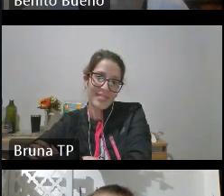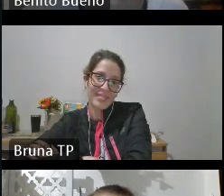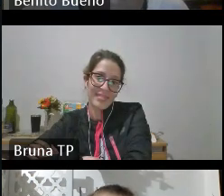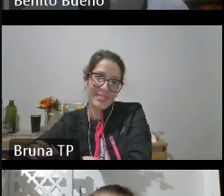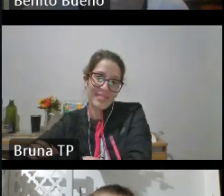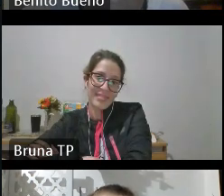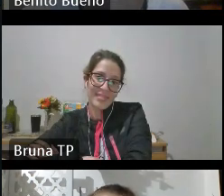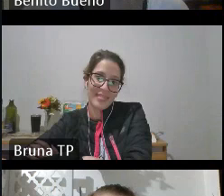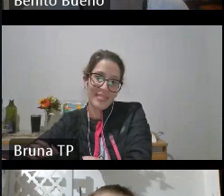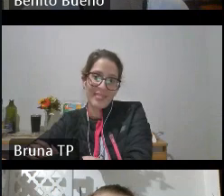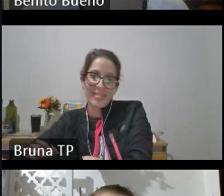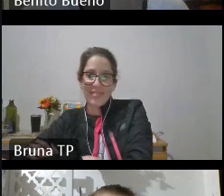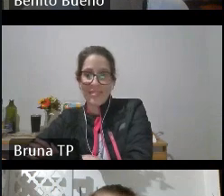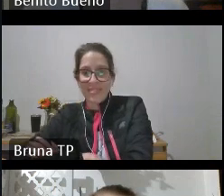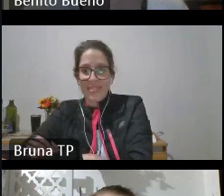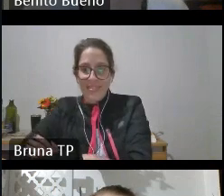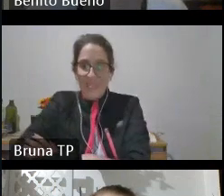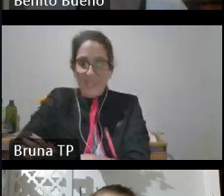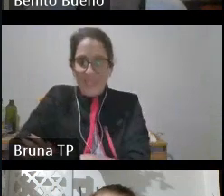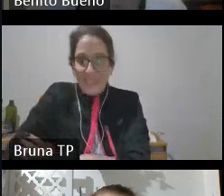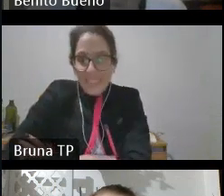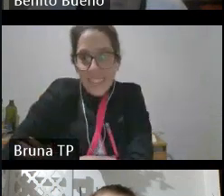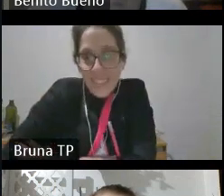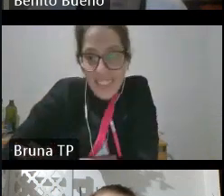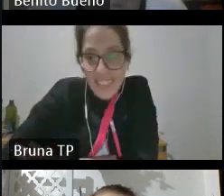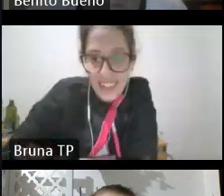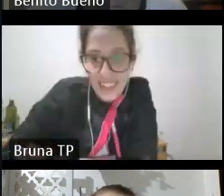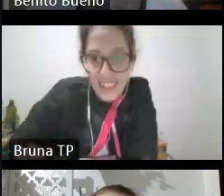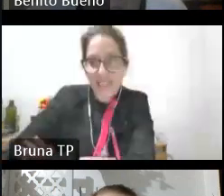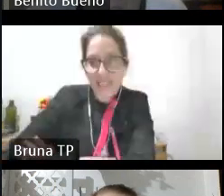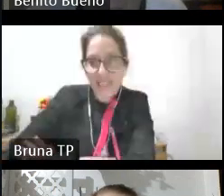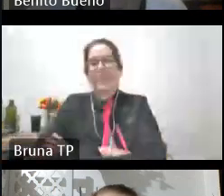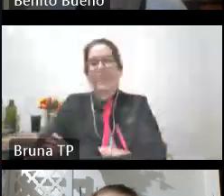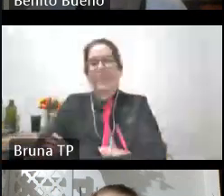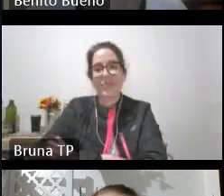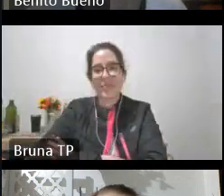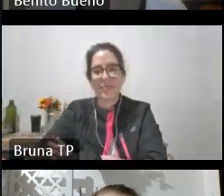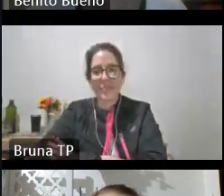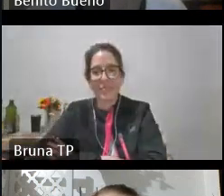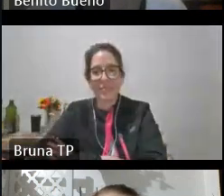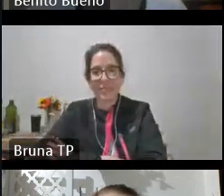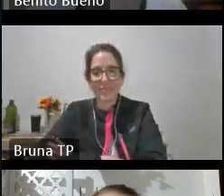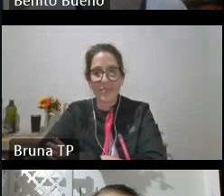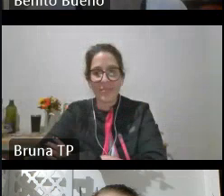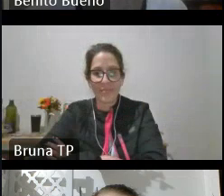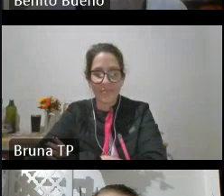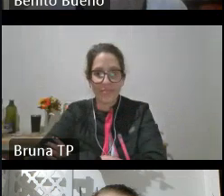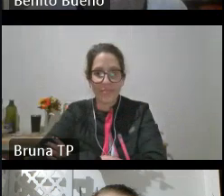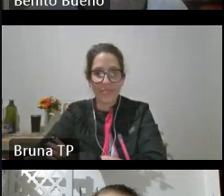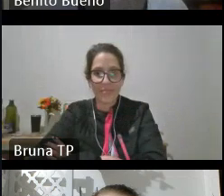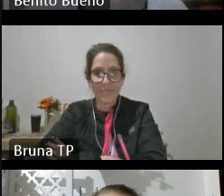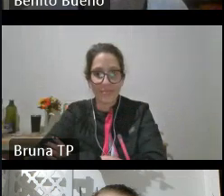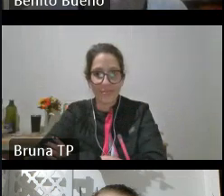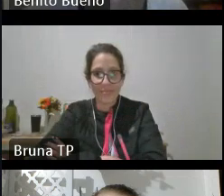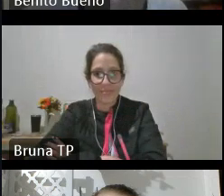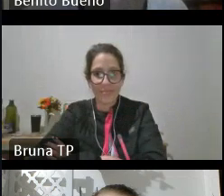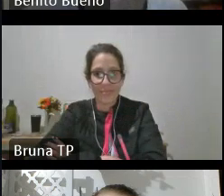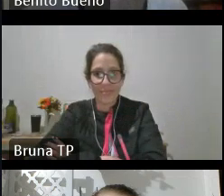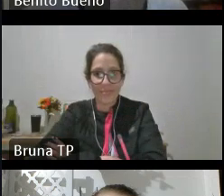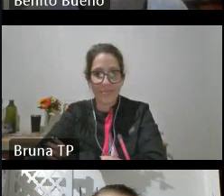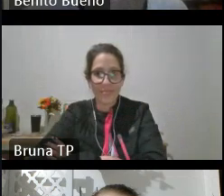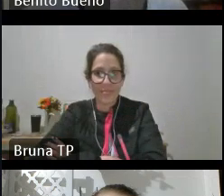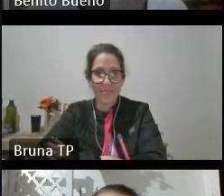tem muitas pessoas que também podem estar nisso. Eu não quero obra. Eu não gosto de ficar o tempo todo no escritório. Eu adoro dirigir.